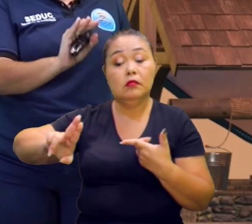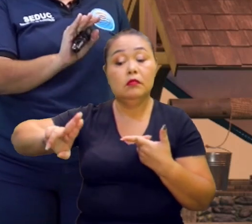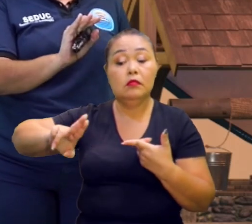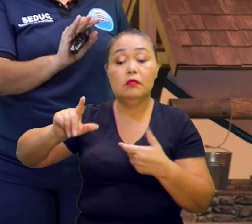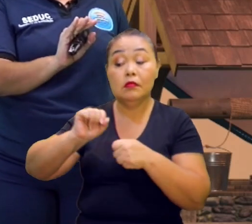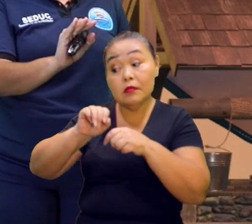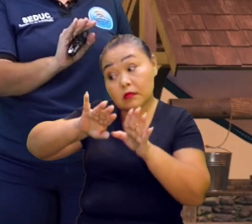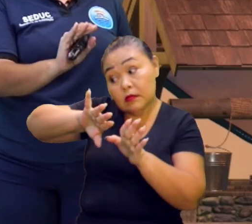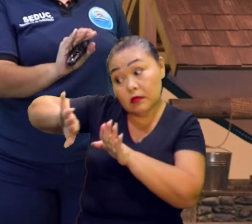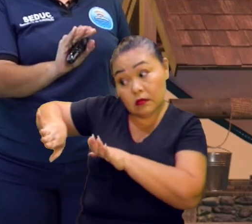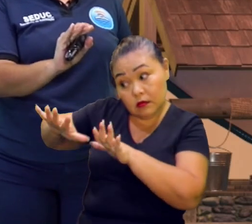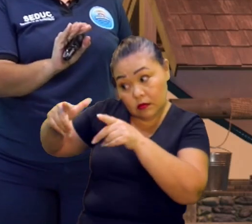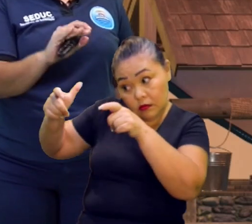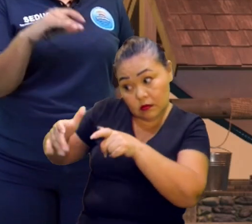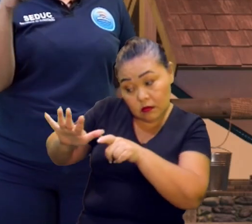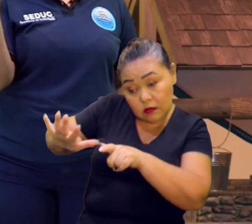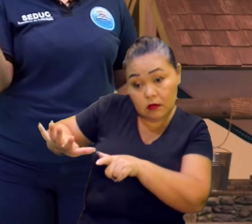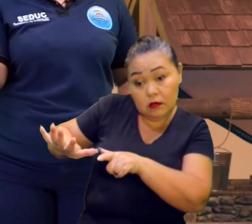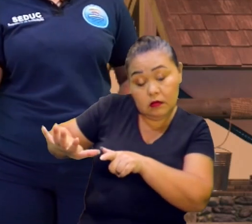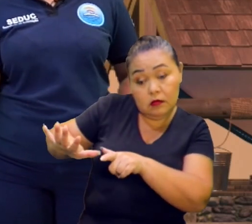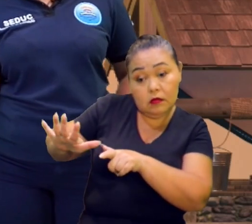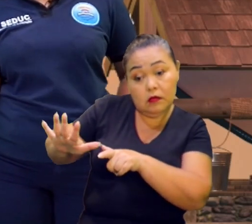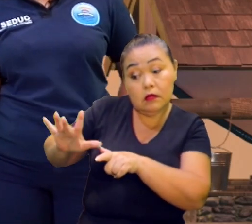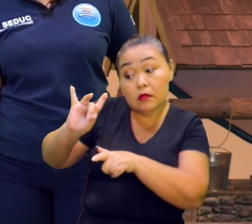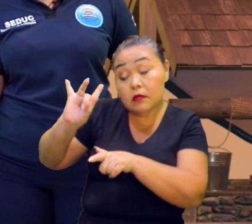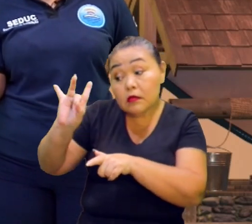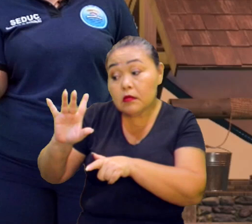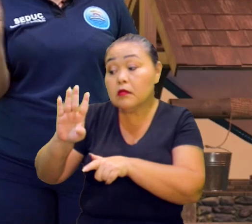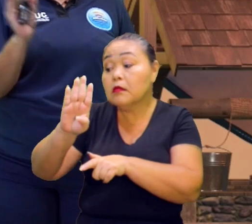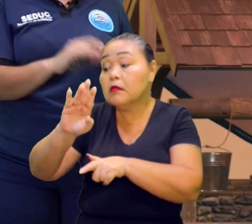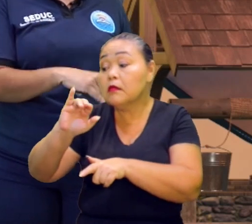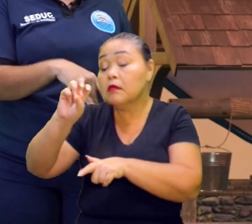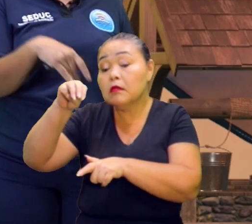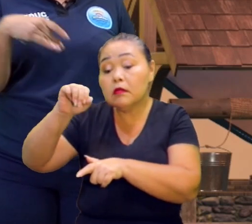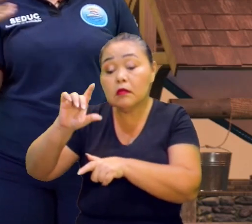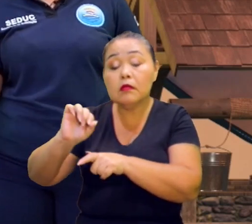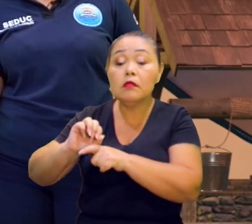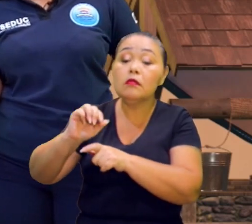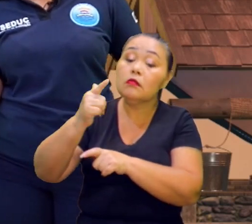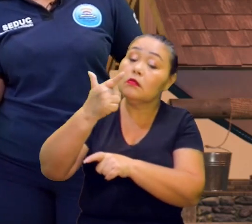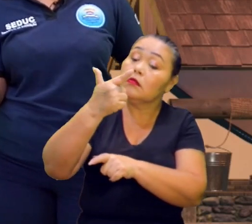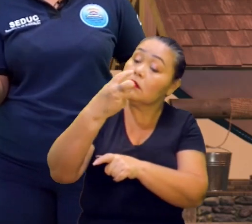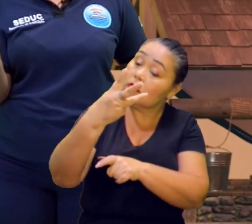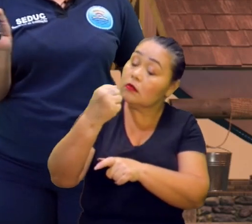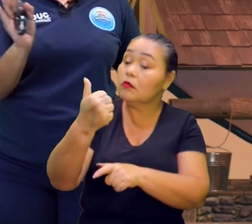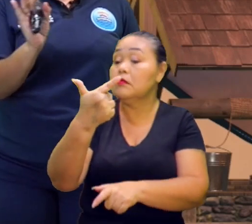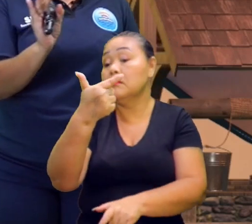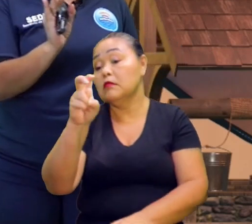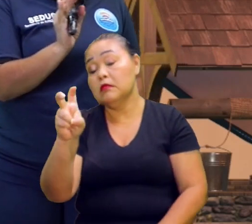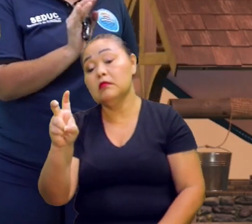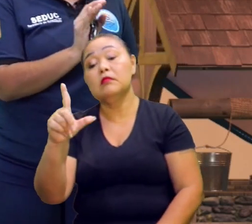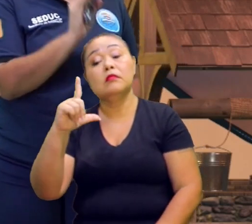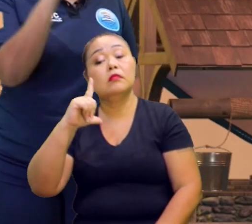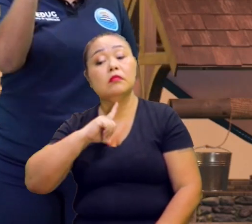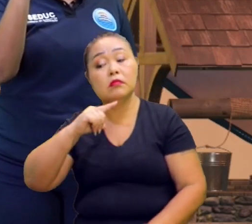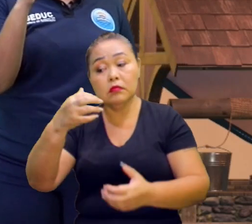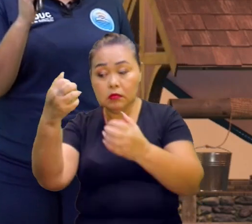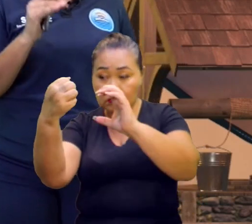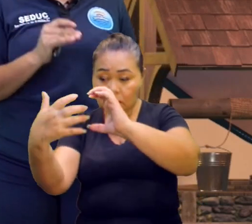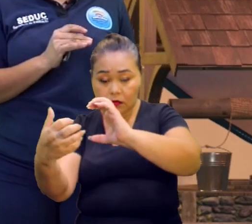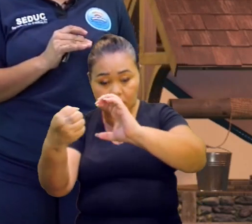esse espaço, tá? Aí para cada bioma, né, 30, 25, você vai ter uma descrição,